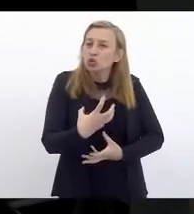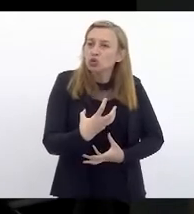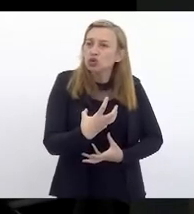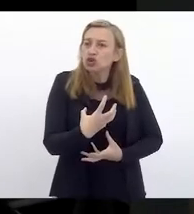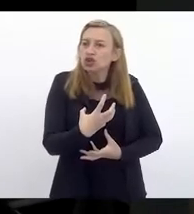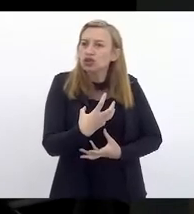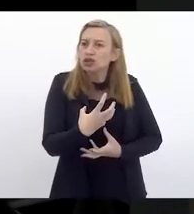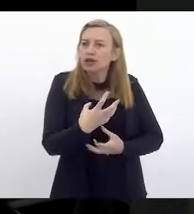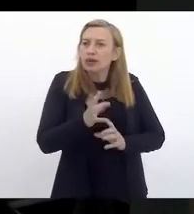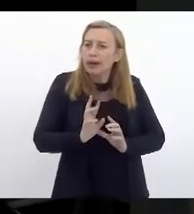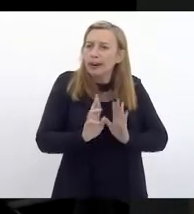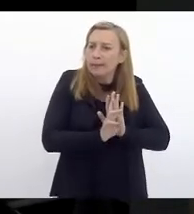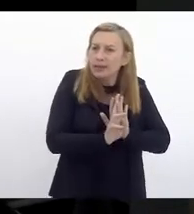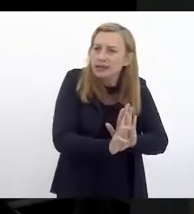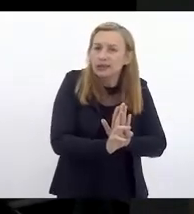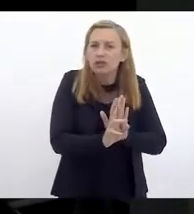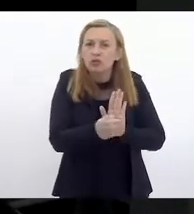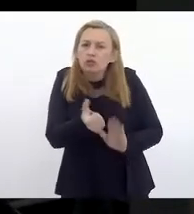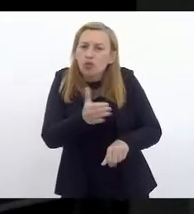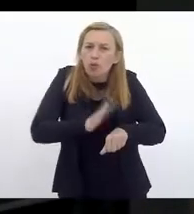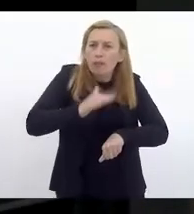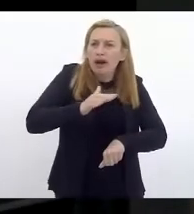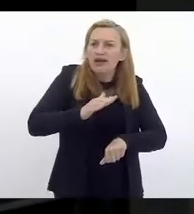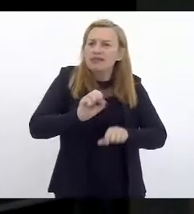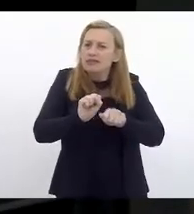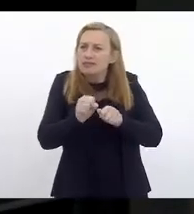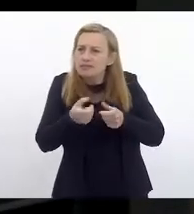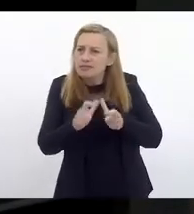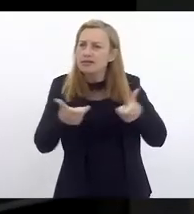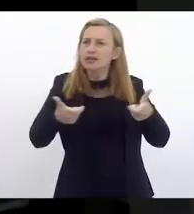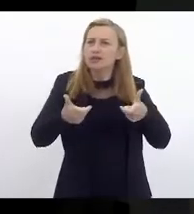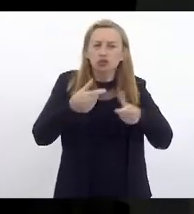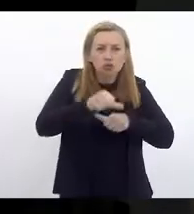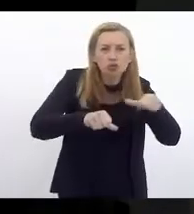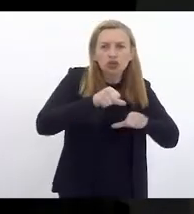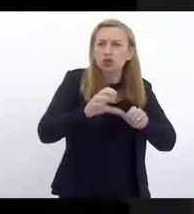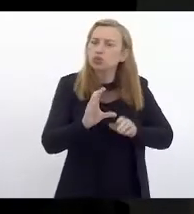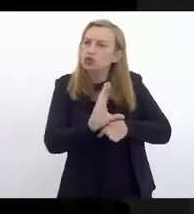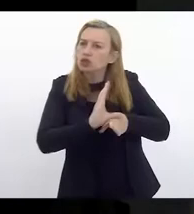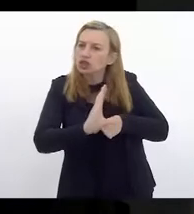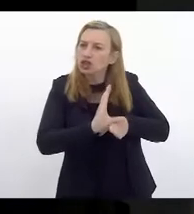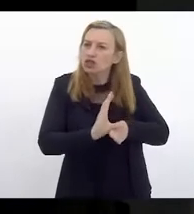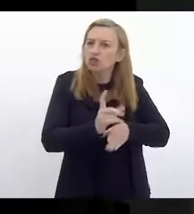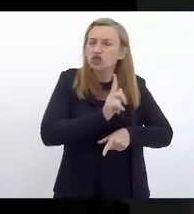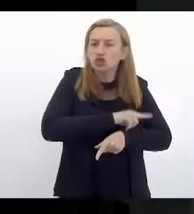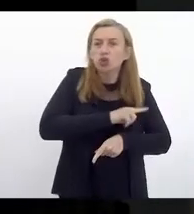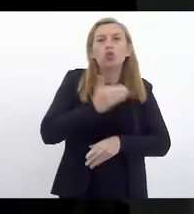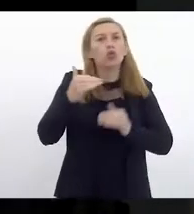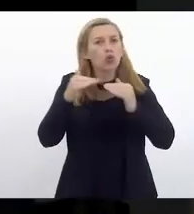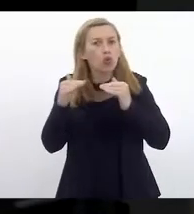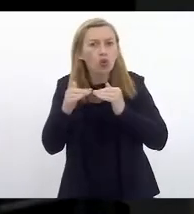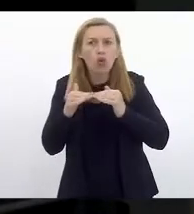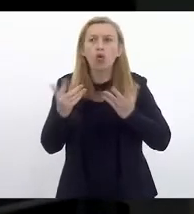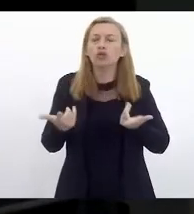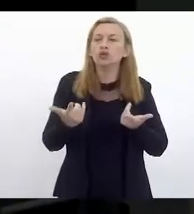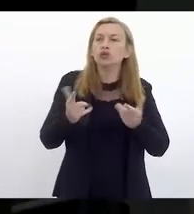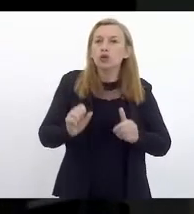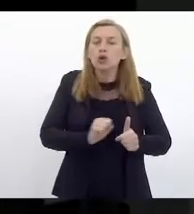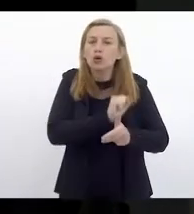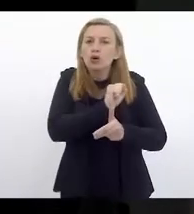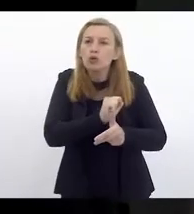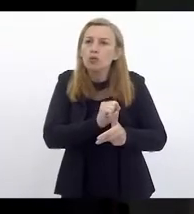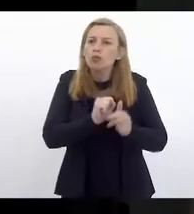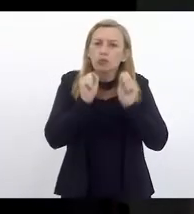uma representatividade um pouco mais ampla, né, mudando o conselho gestor, eu concordo que o Poder